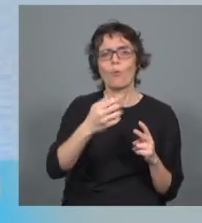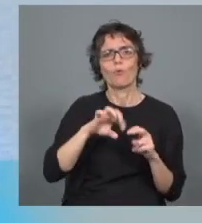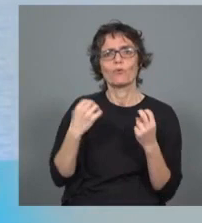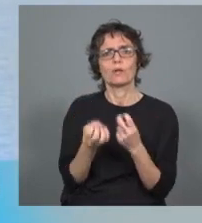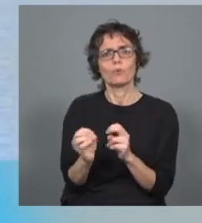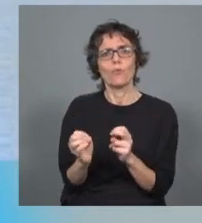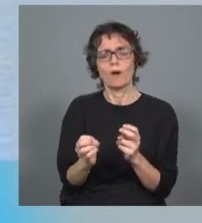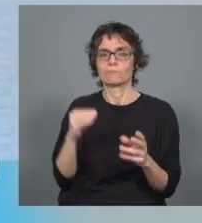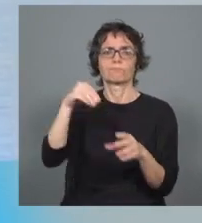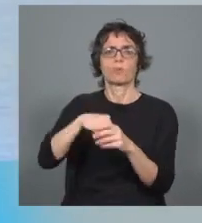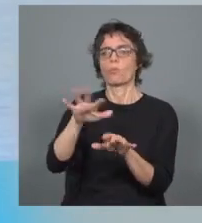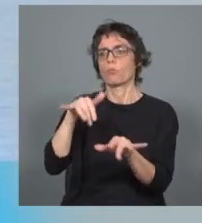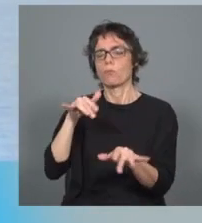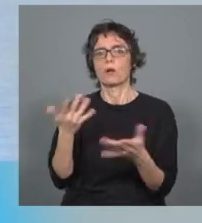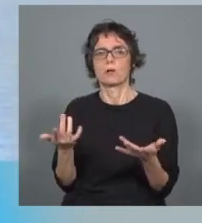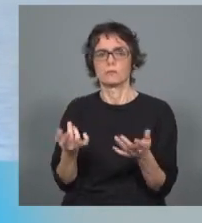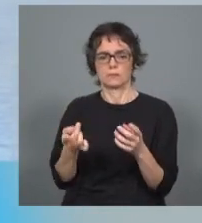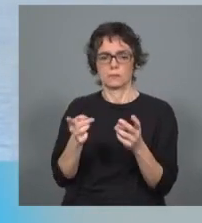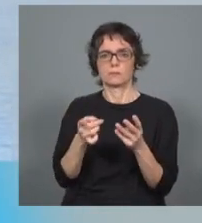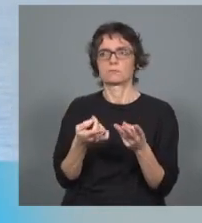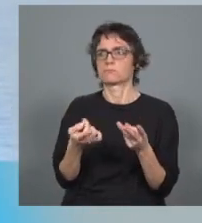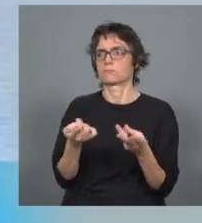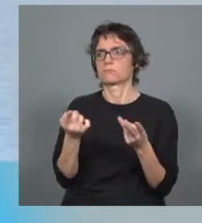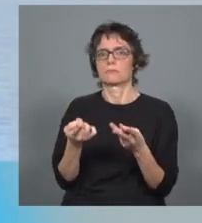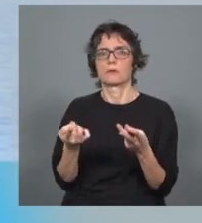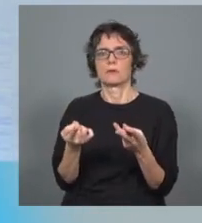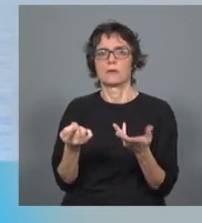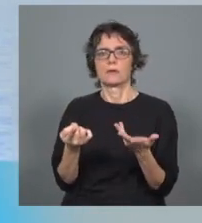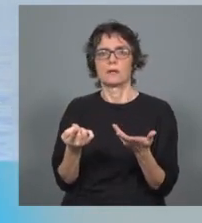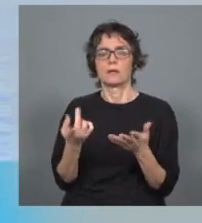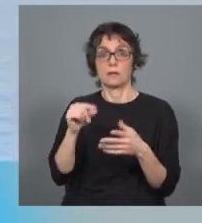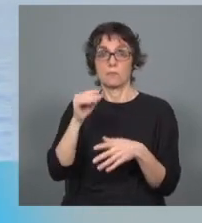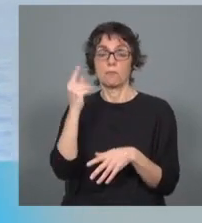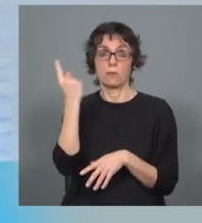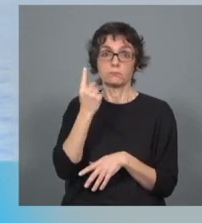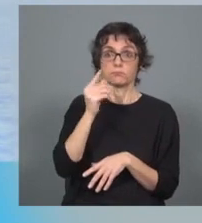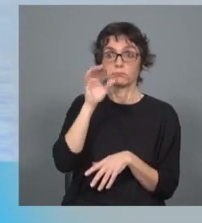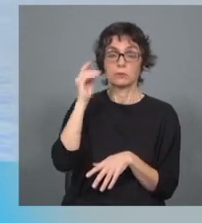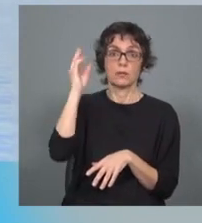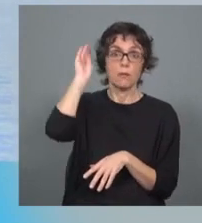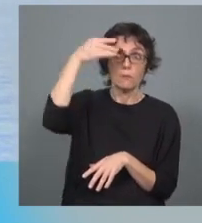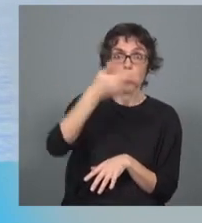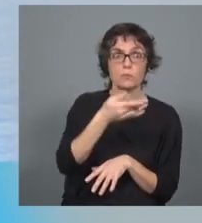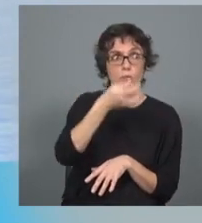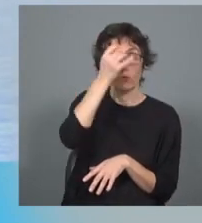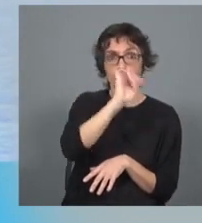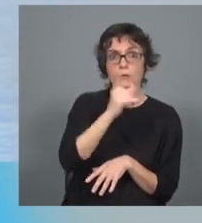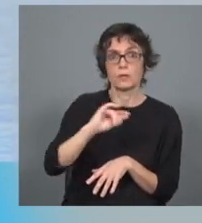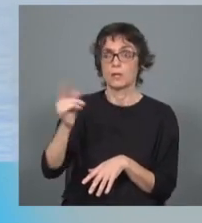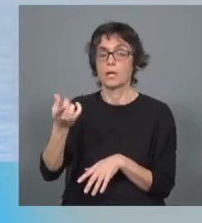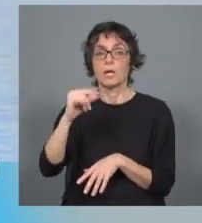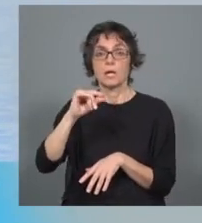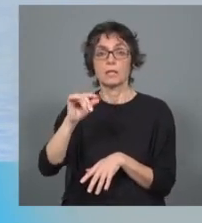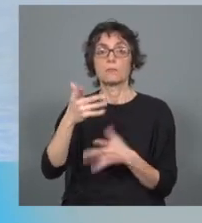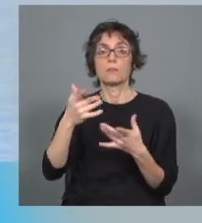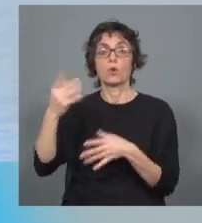no Parlamento, até à posição do Sr. Presidente da República, até à divisão dentro do próprio